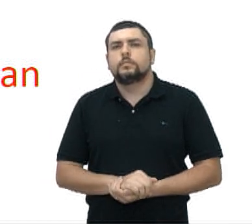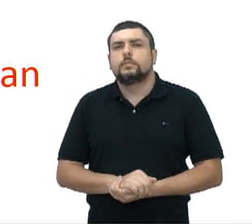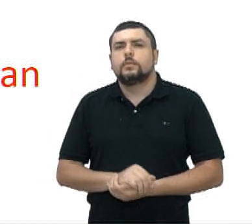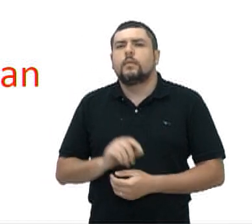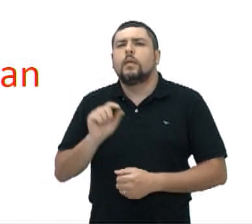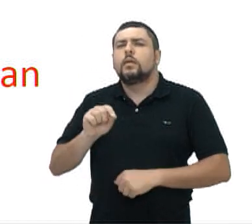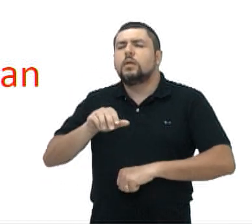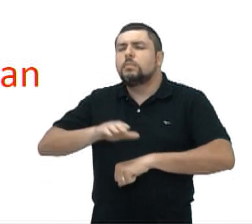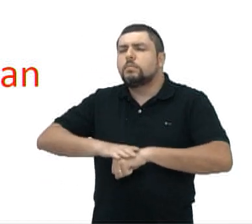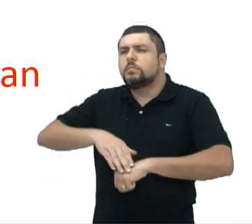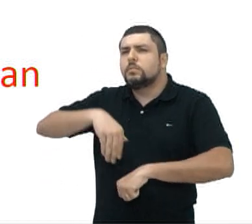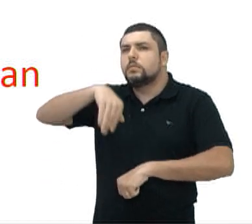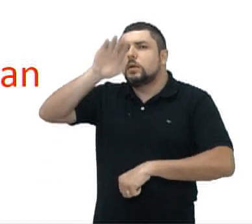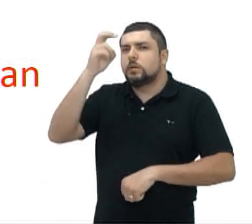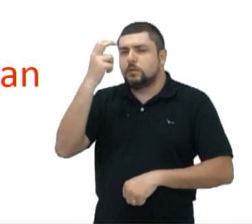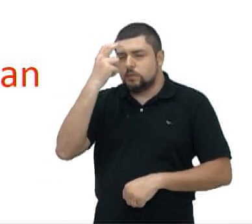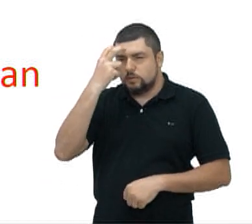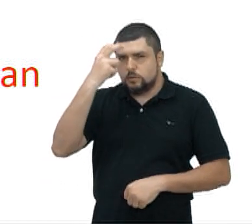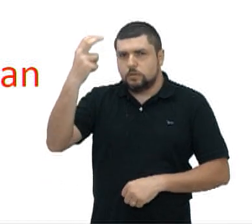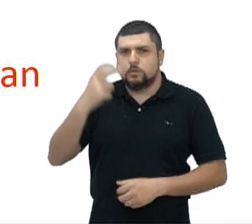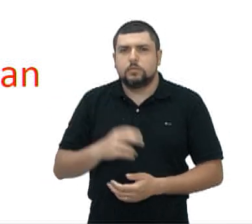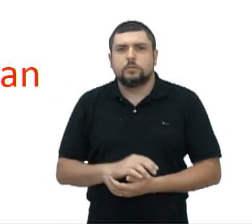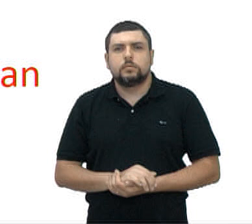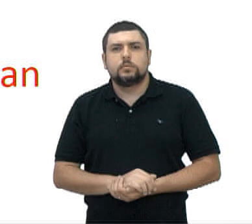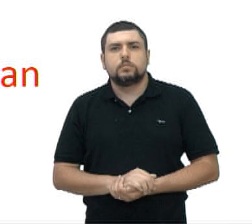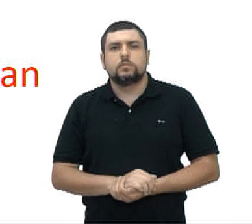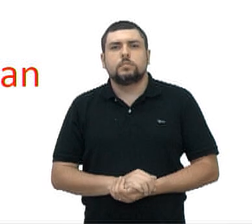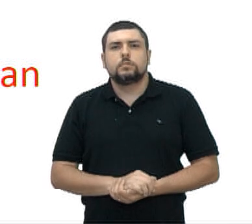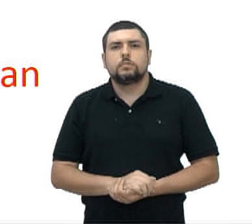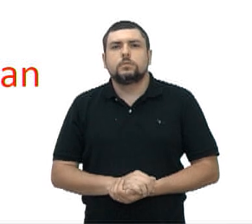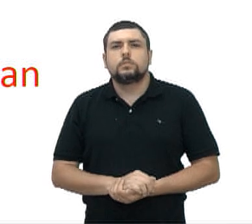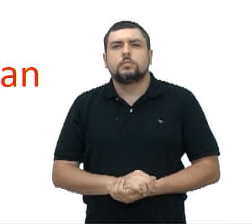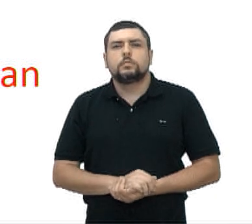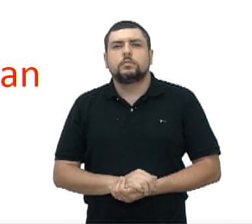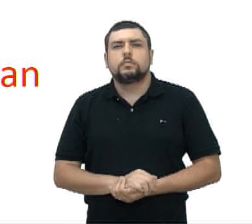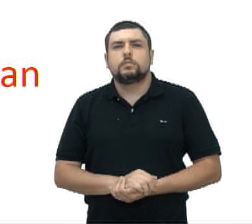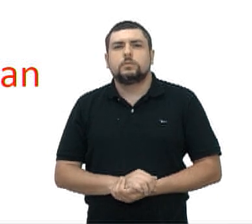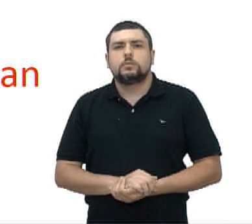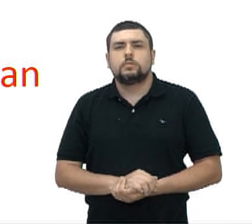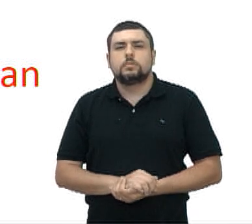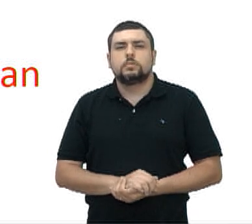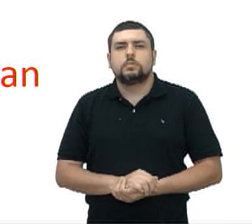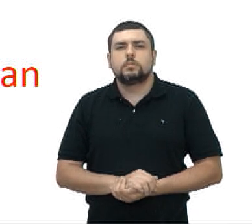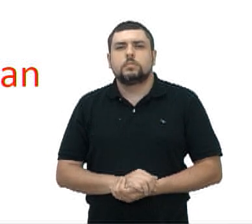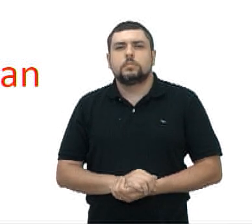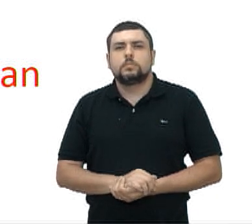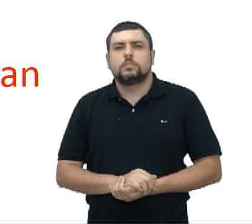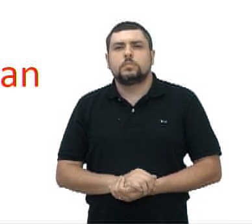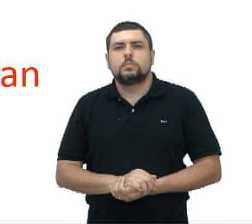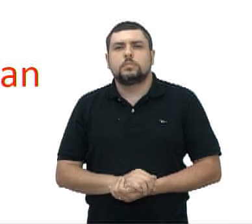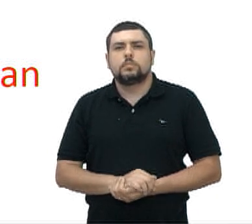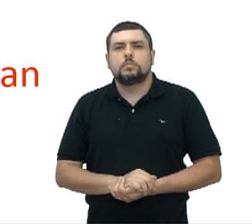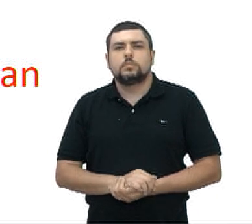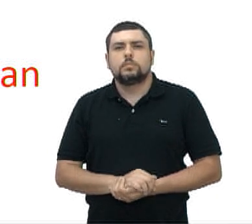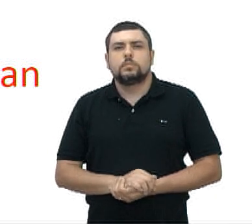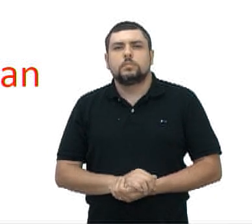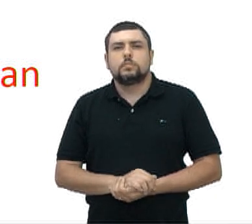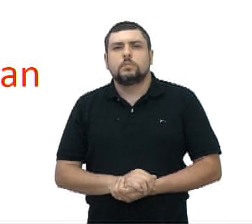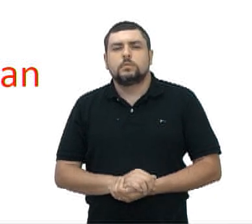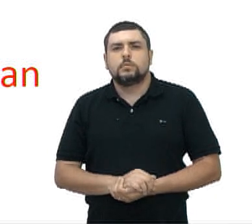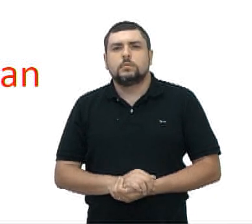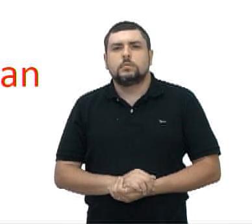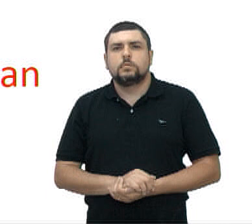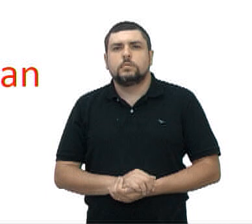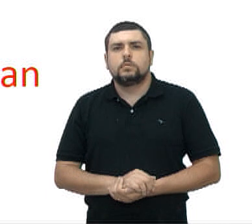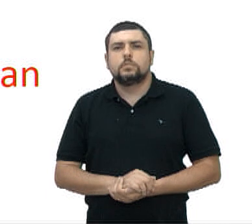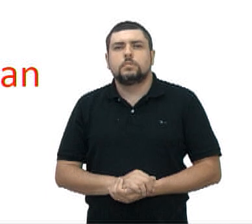mais inteligente? The man with the green cap was more intelligent than the man wearing a blue shirt. Aqui eu